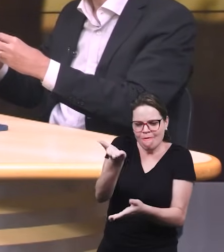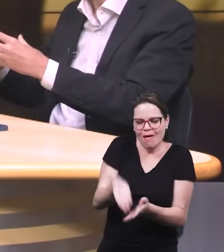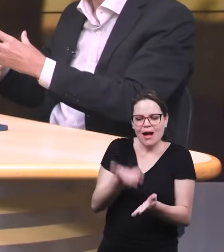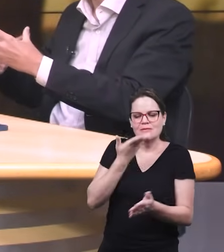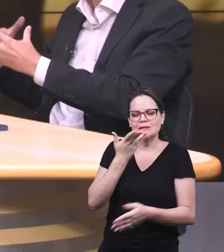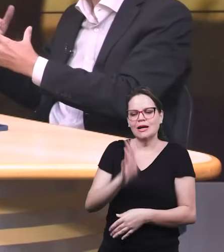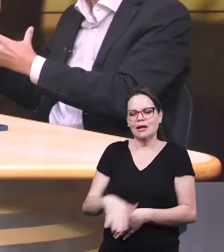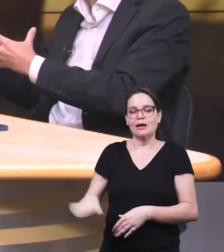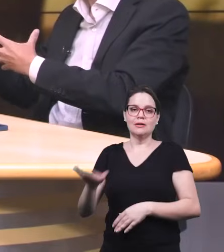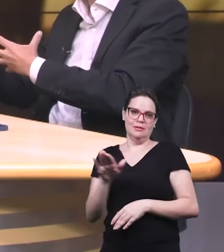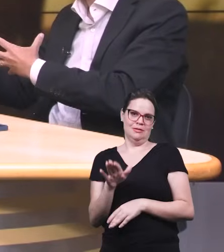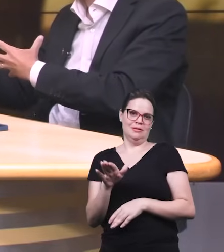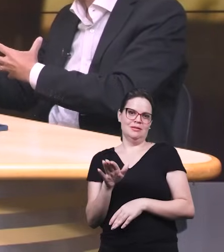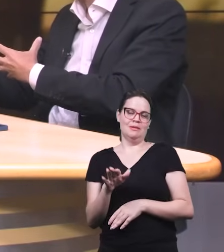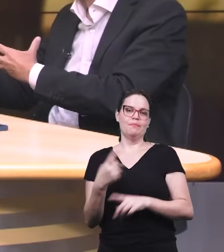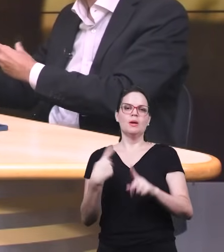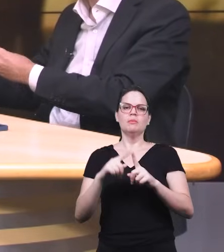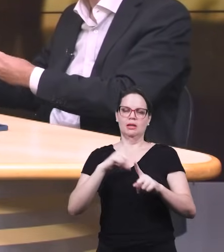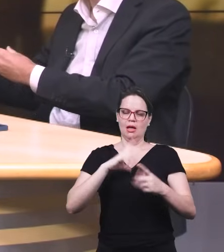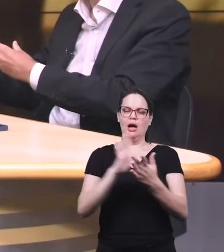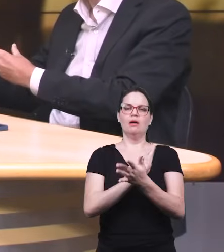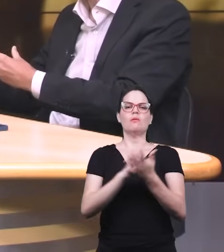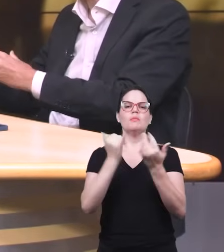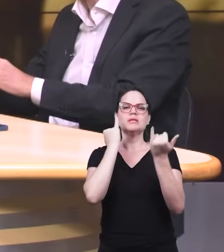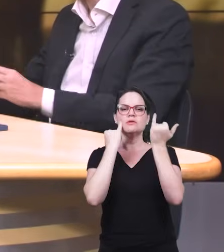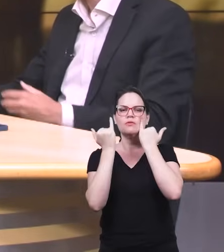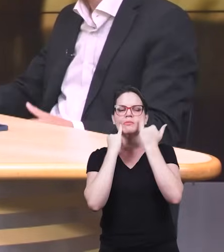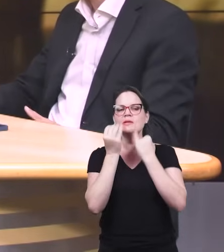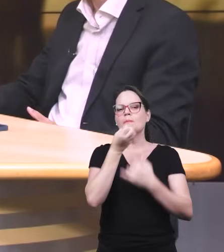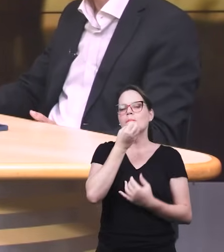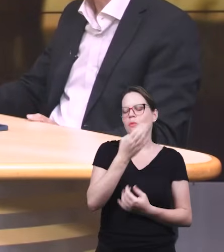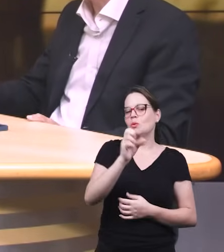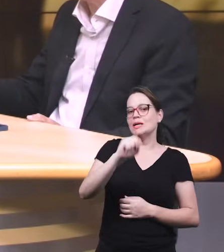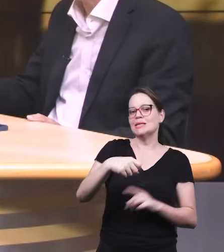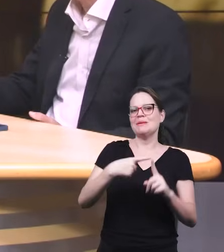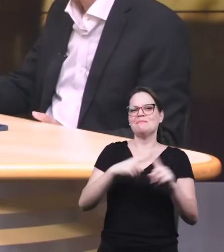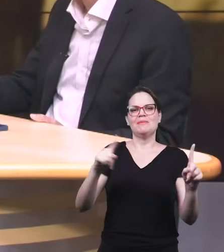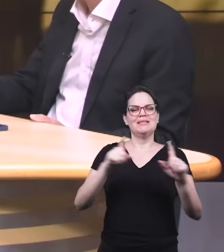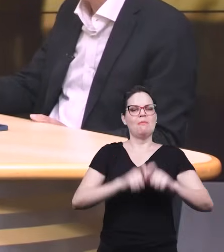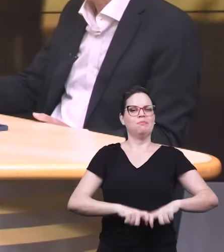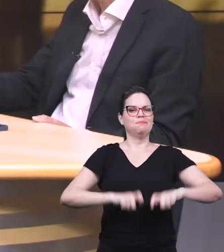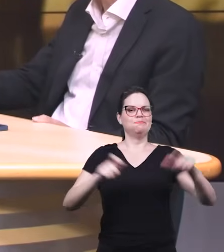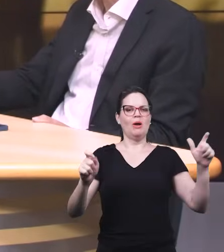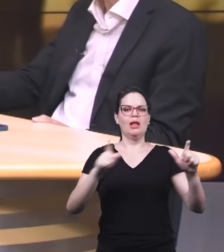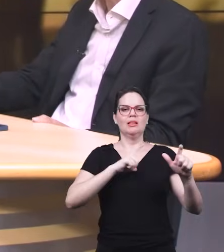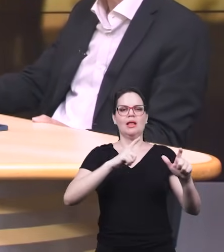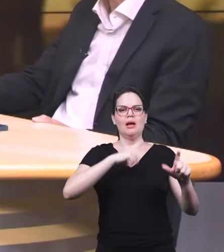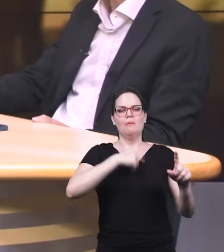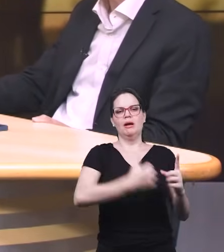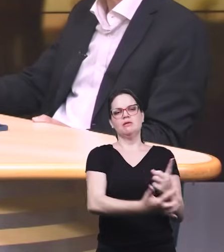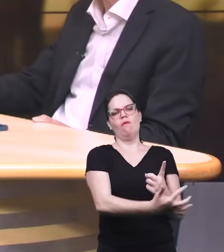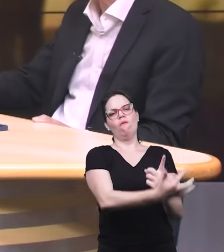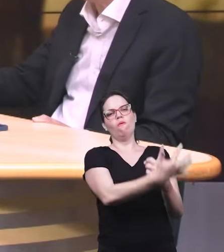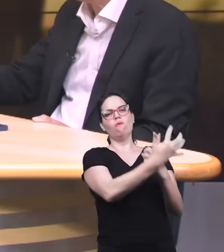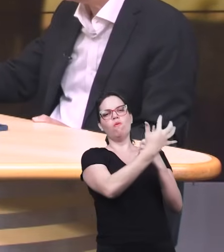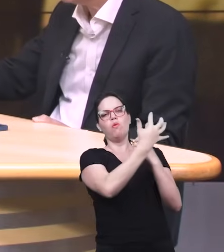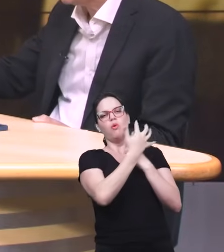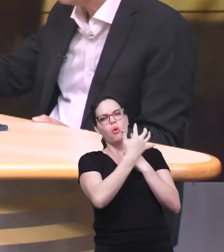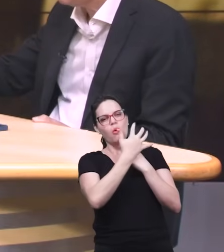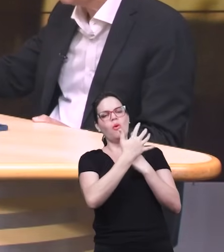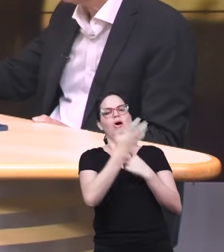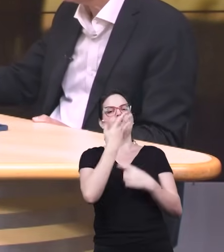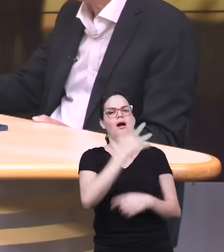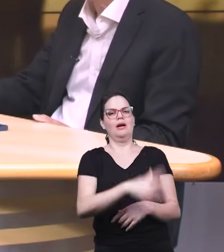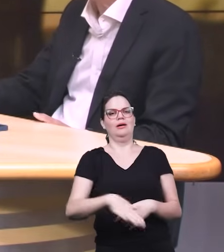muita informação que pode trazer até uma certa perturbação. O que um pai, quais são os pontos que